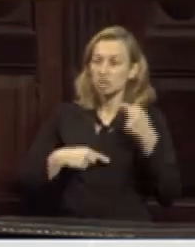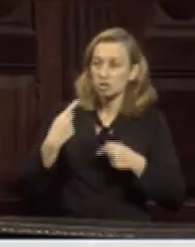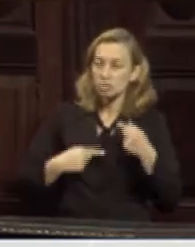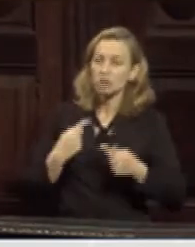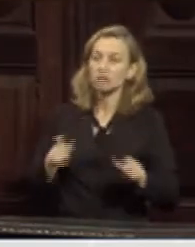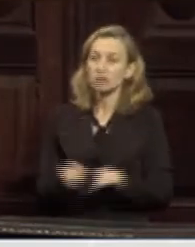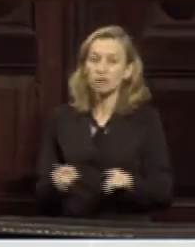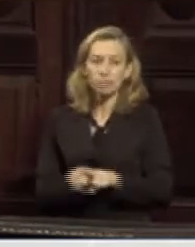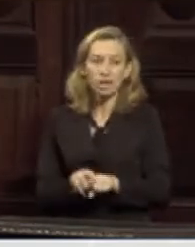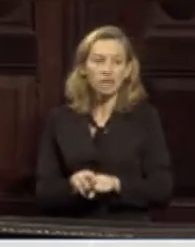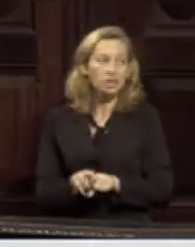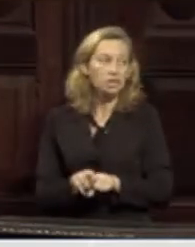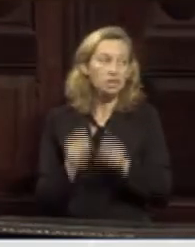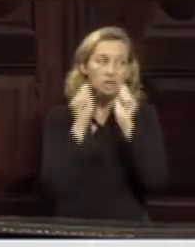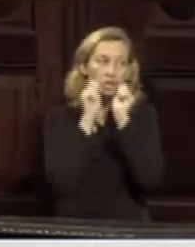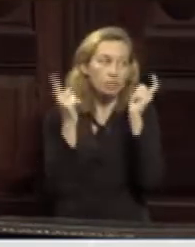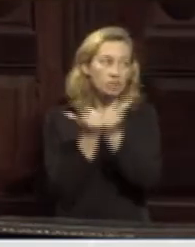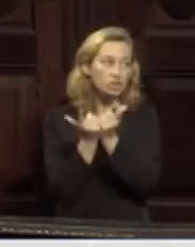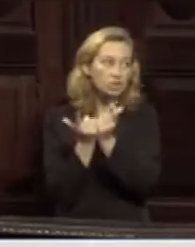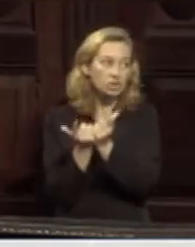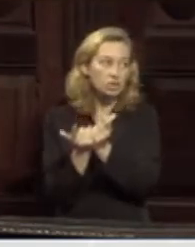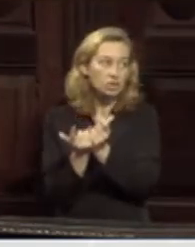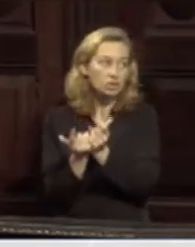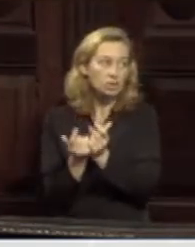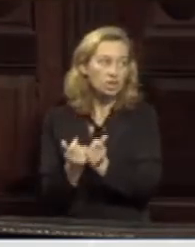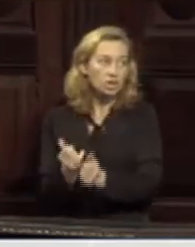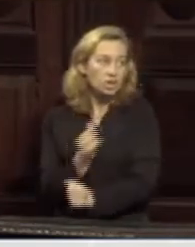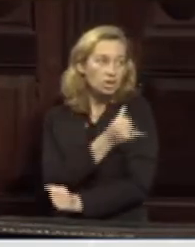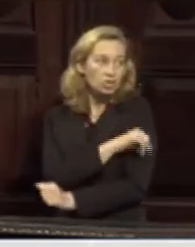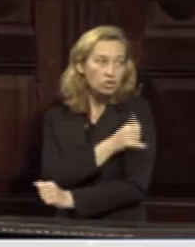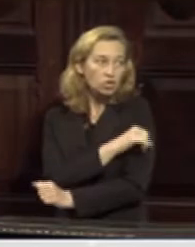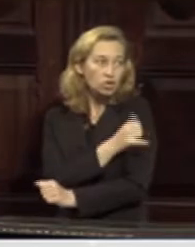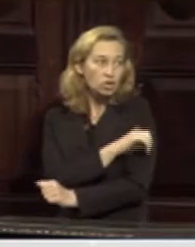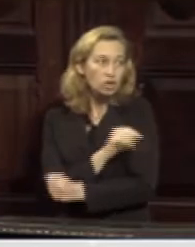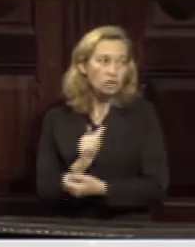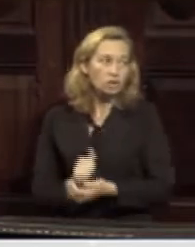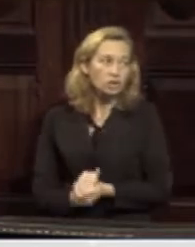Assembleia Legislativa a adesão ou não do Rio de Janeiro ao